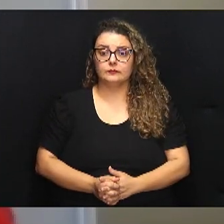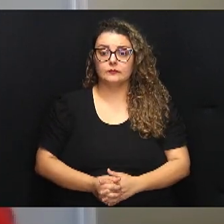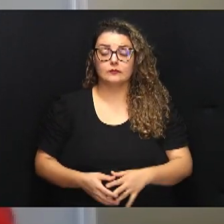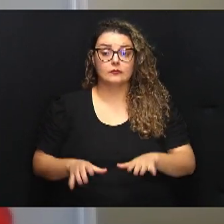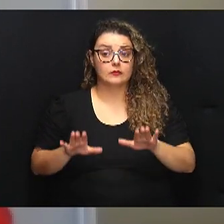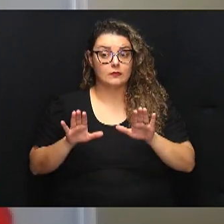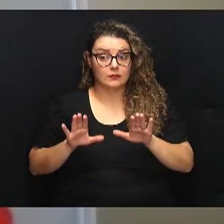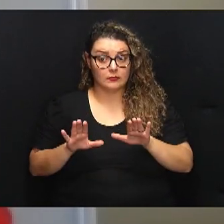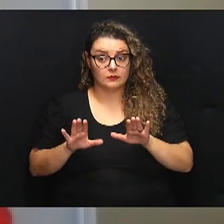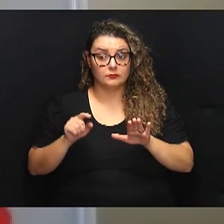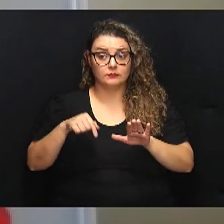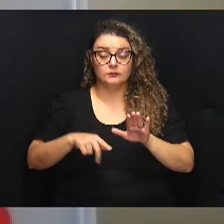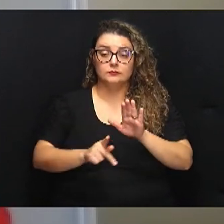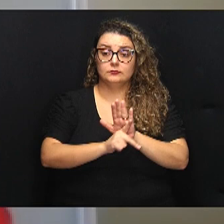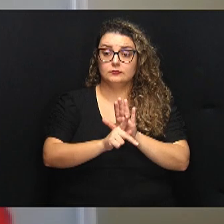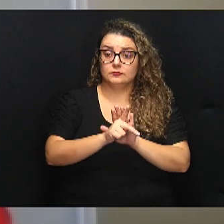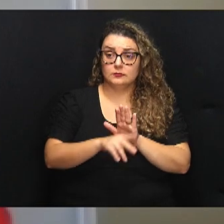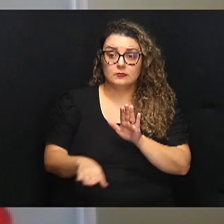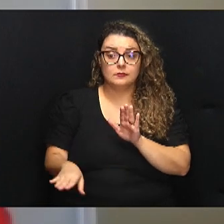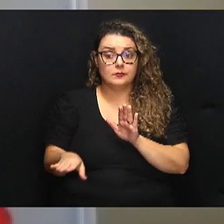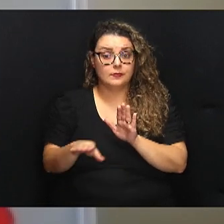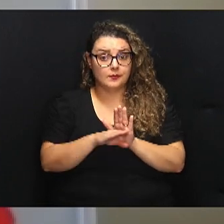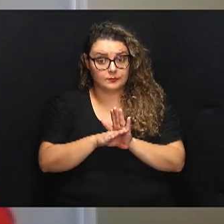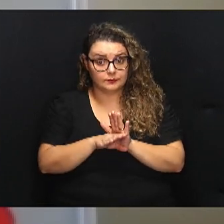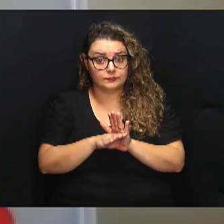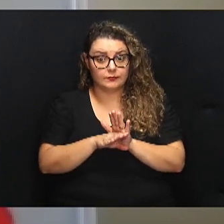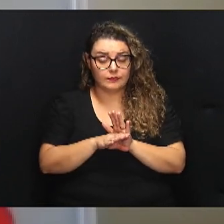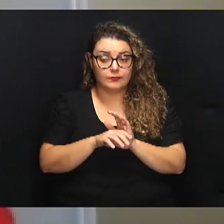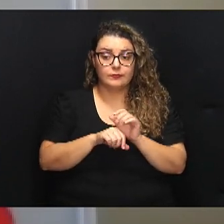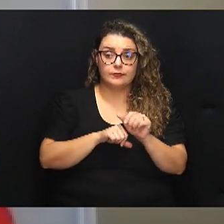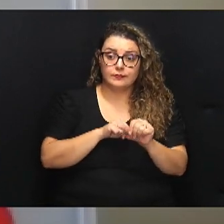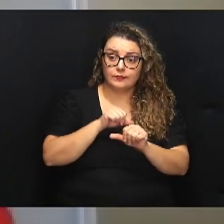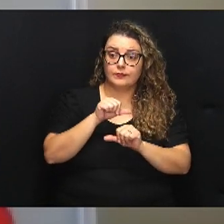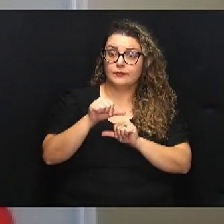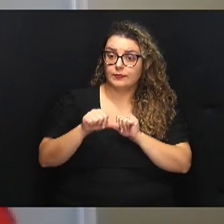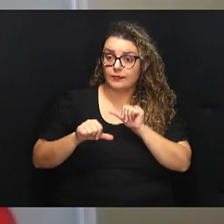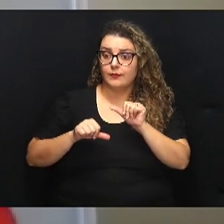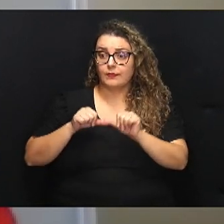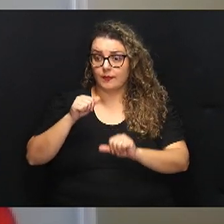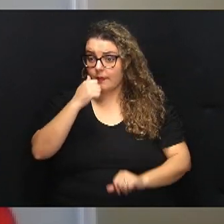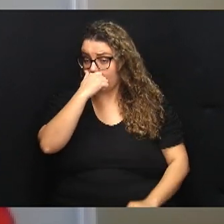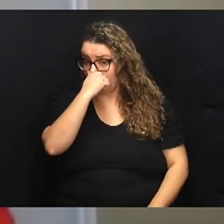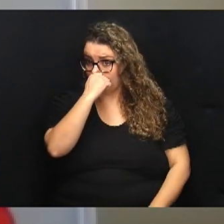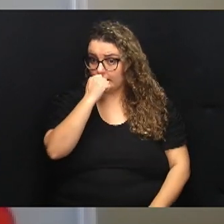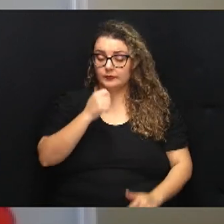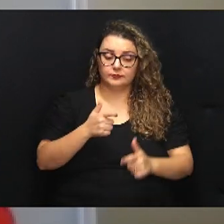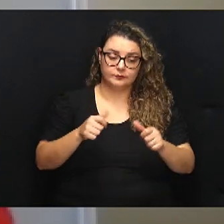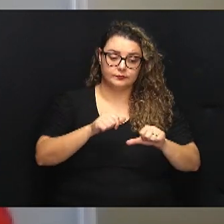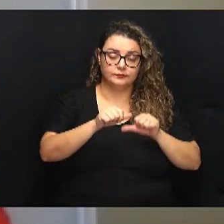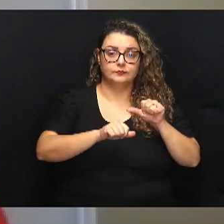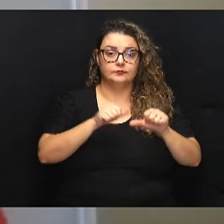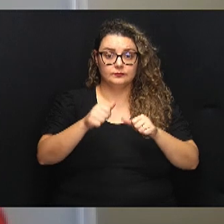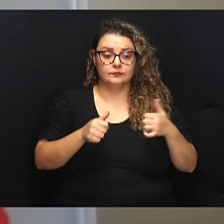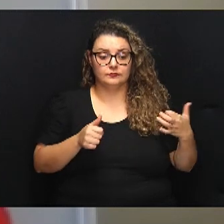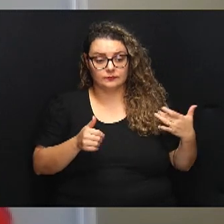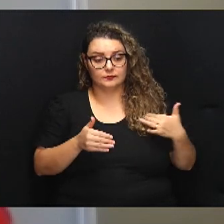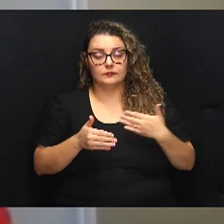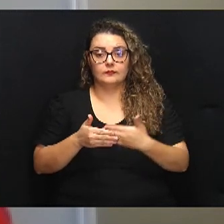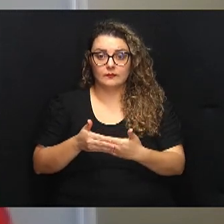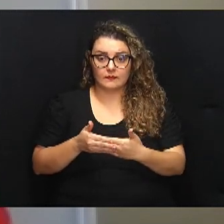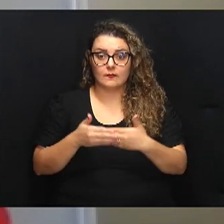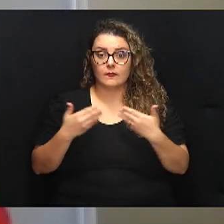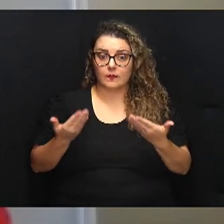Entretanto, esse projeto veio sendo modificado, bastante modificado ao longo do tempo,